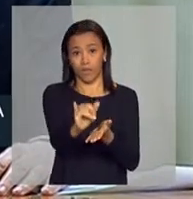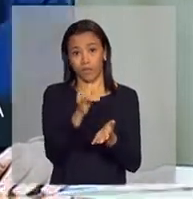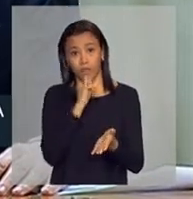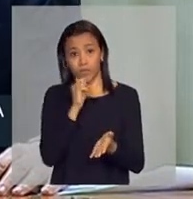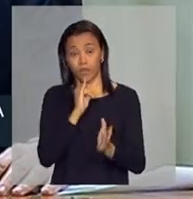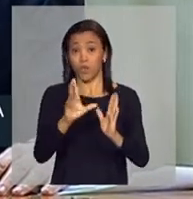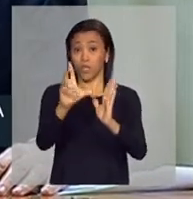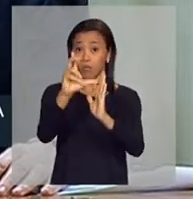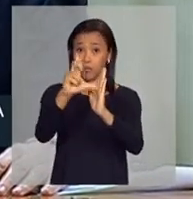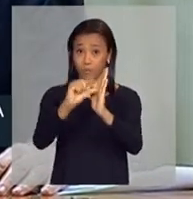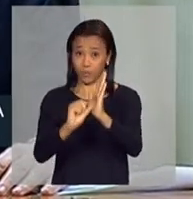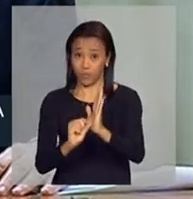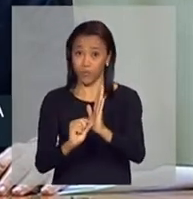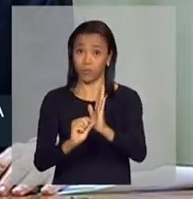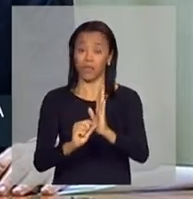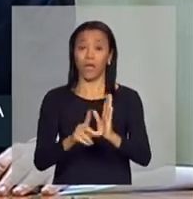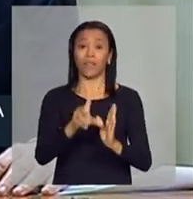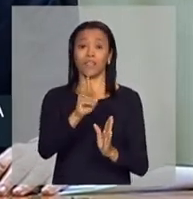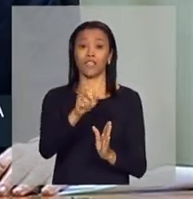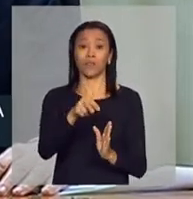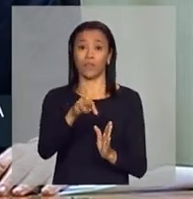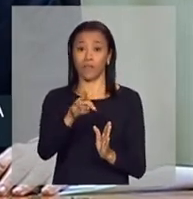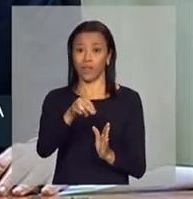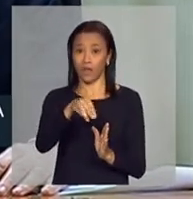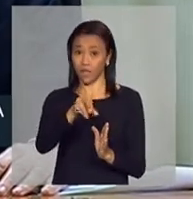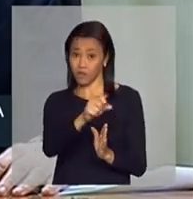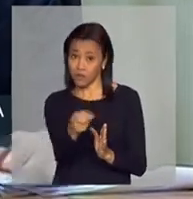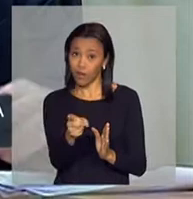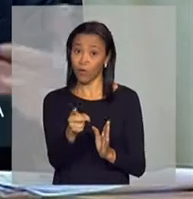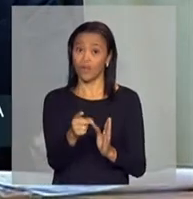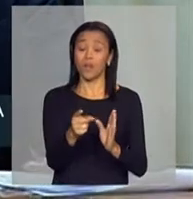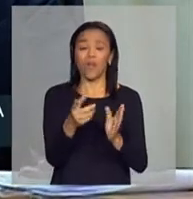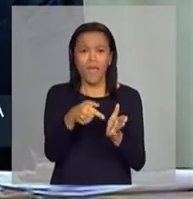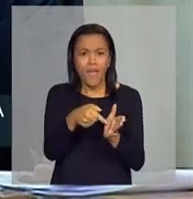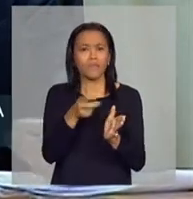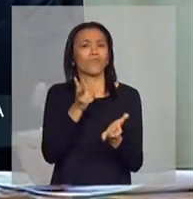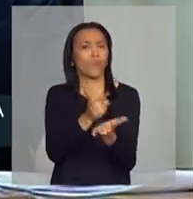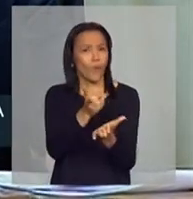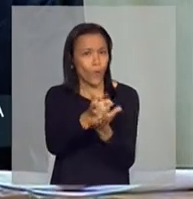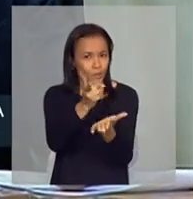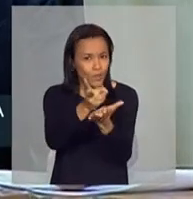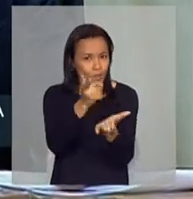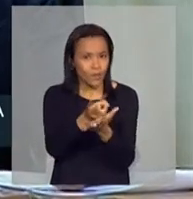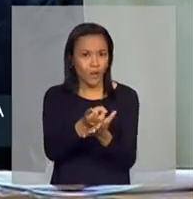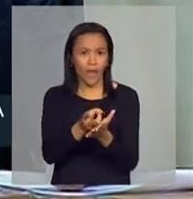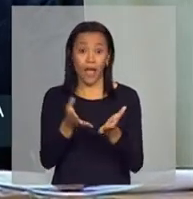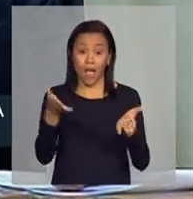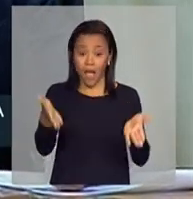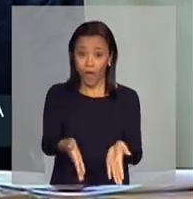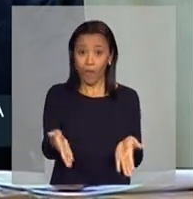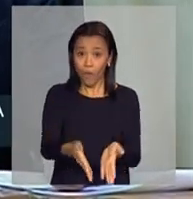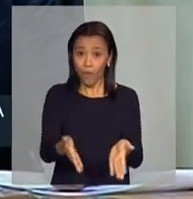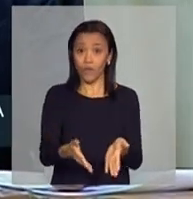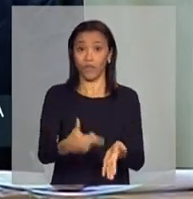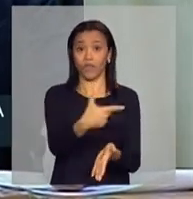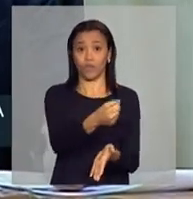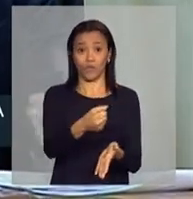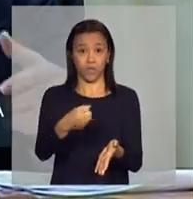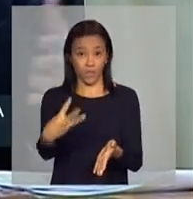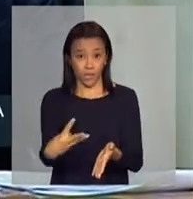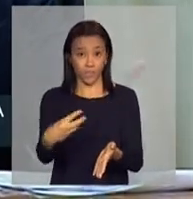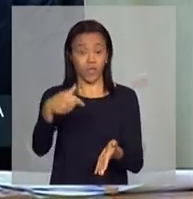por exemplo a desoneração da folha de pagamento ela na verdade entrou em vigor plenamente MA e agora em 2013